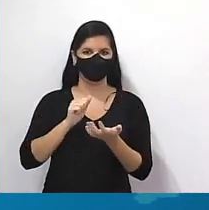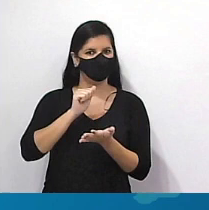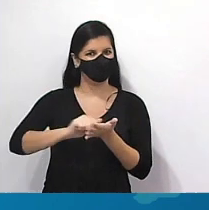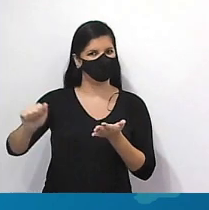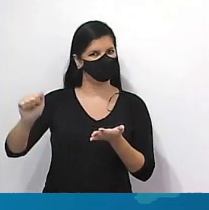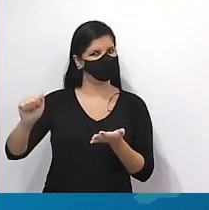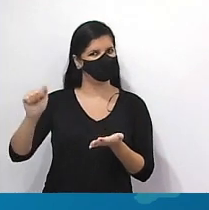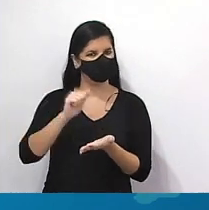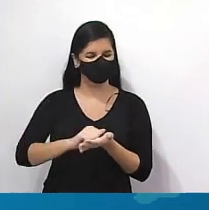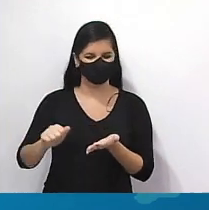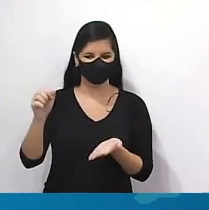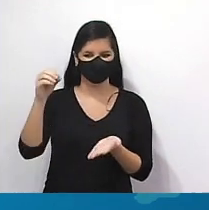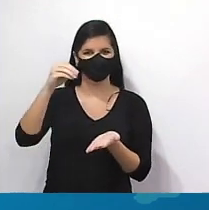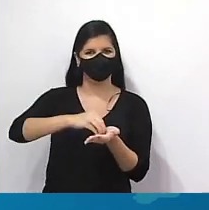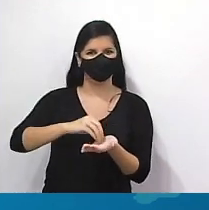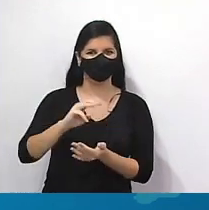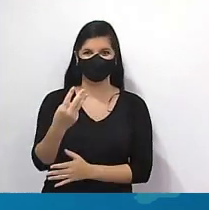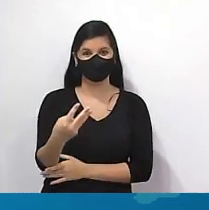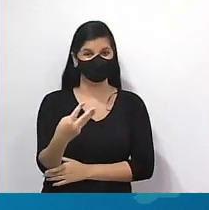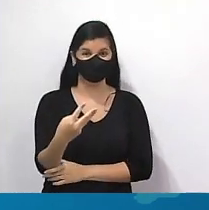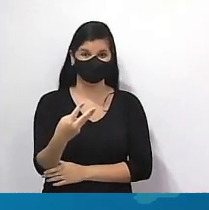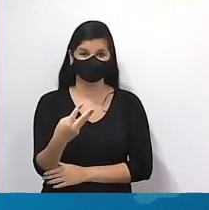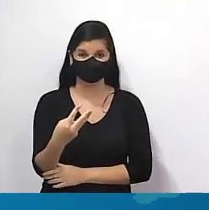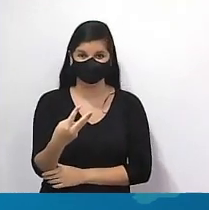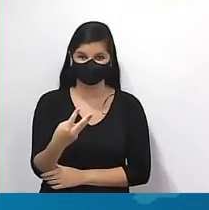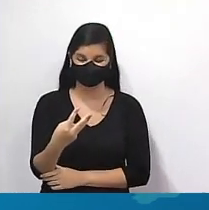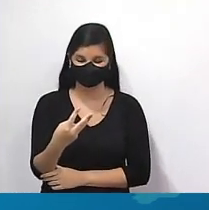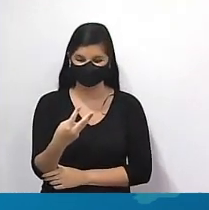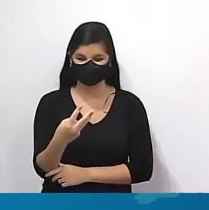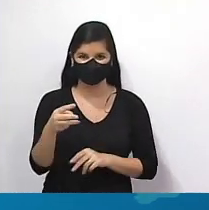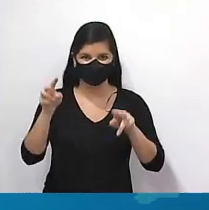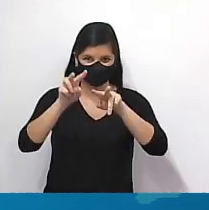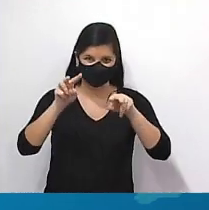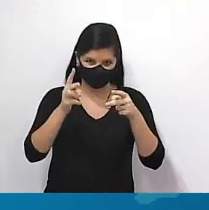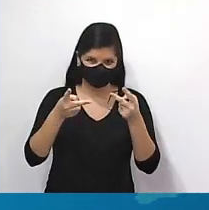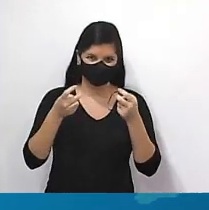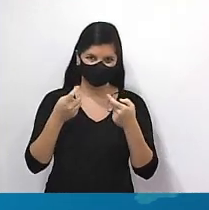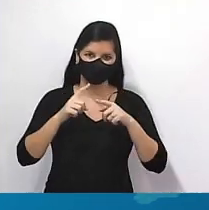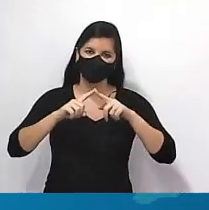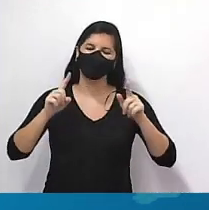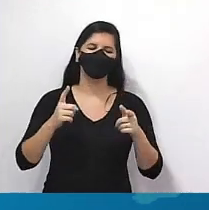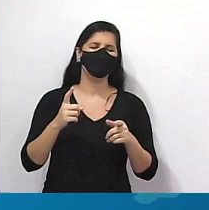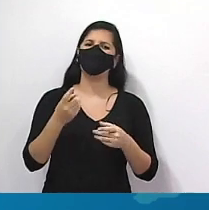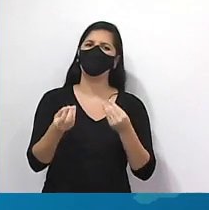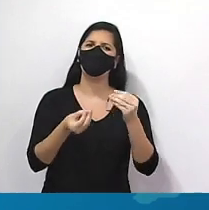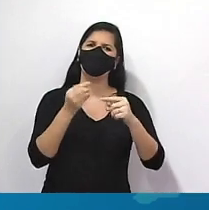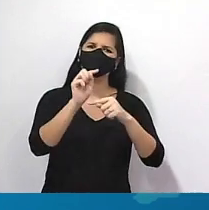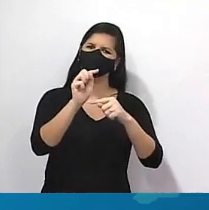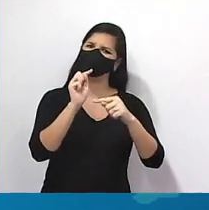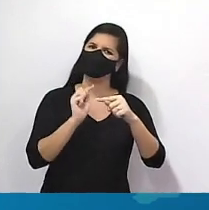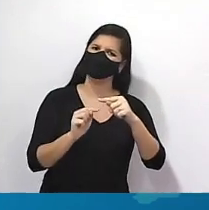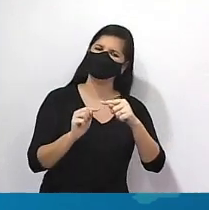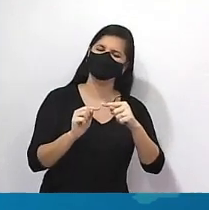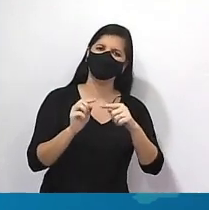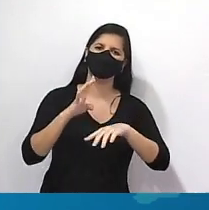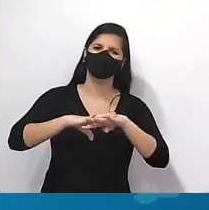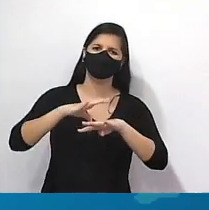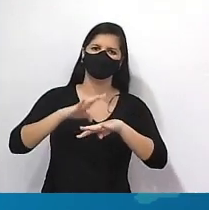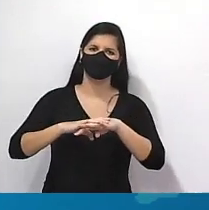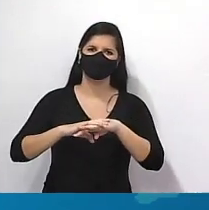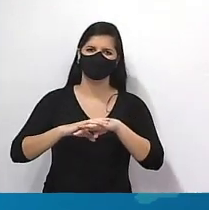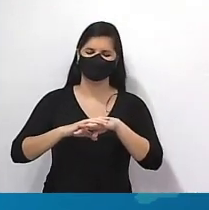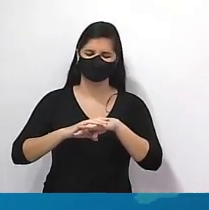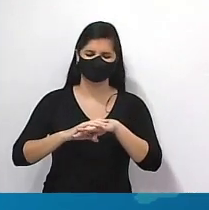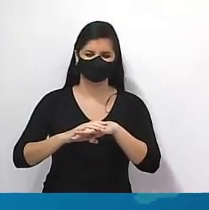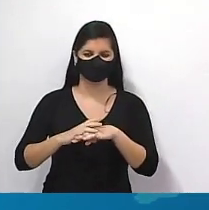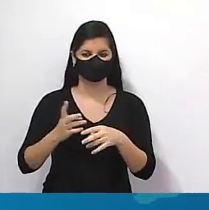duas, vão sobrar 3 tiras apenas. Visualmente está muito claro. Mas como é que isso acontece, professor, matematicamente?